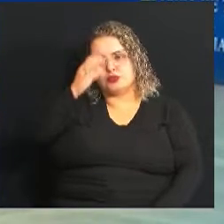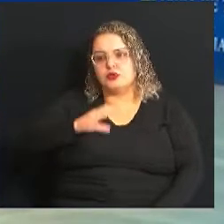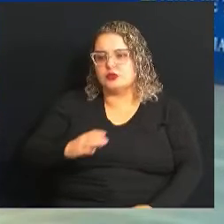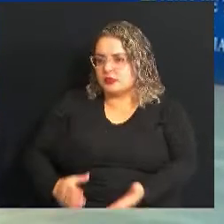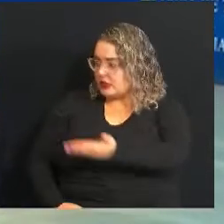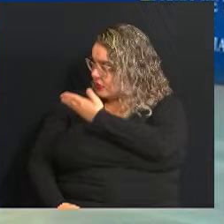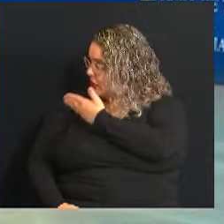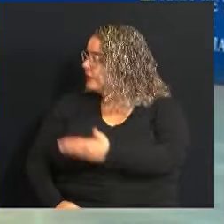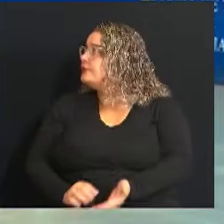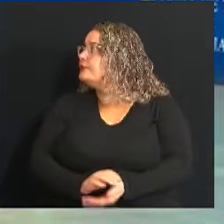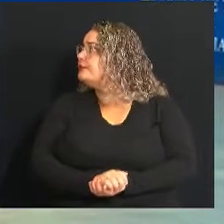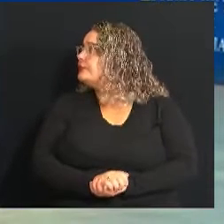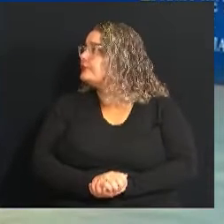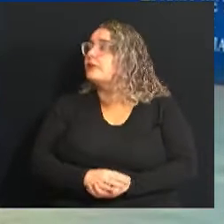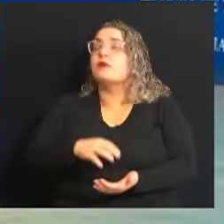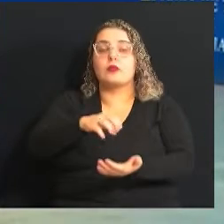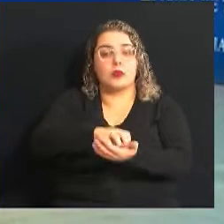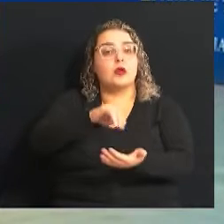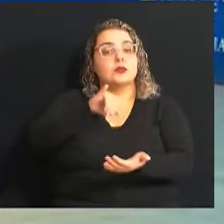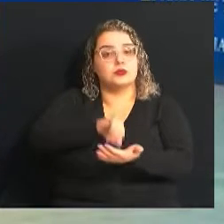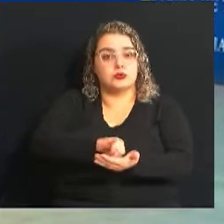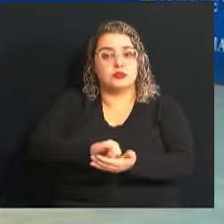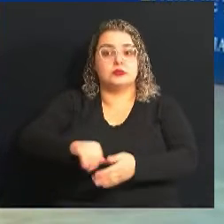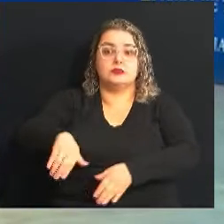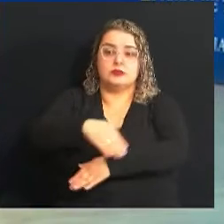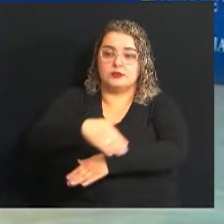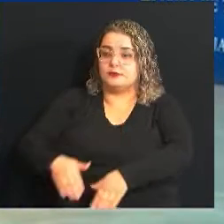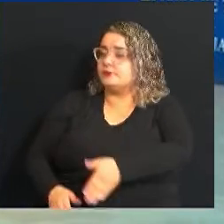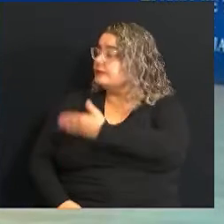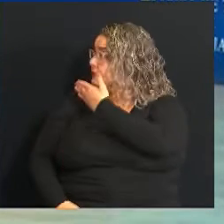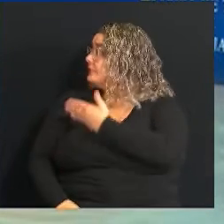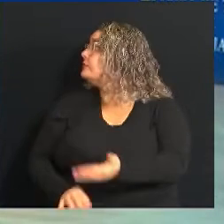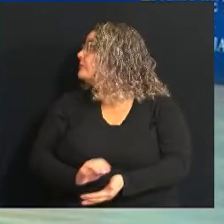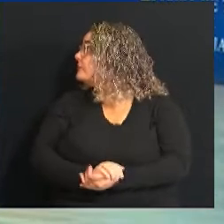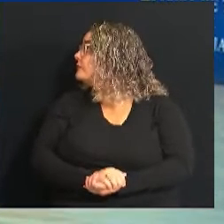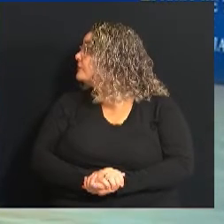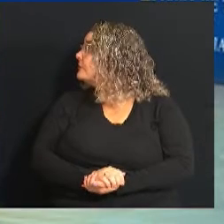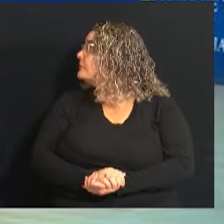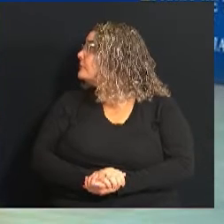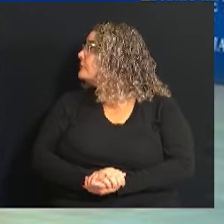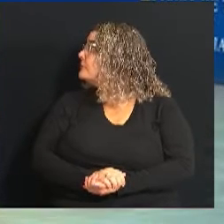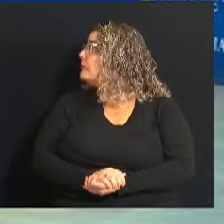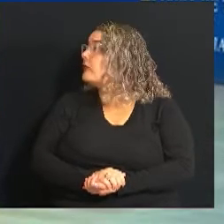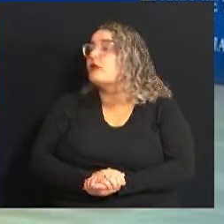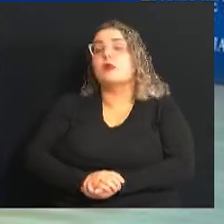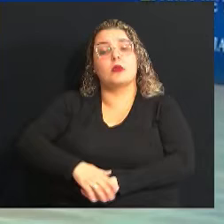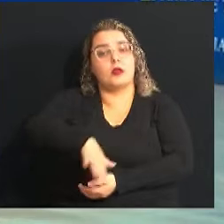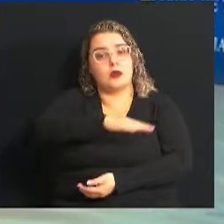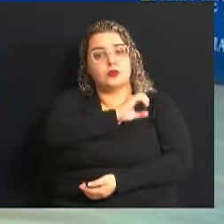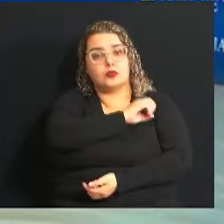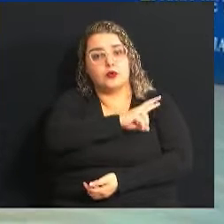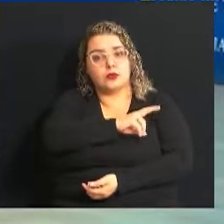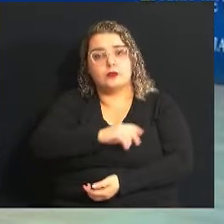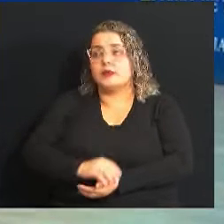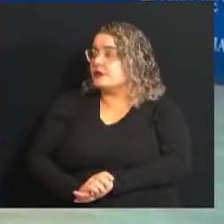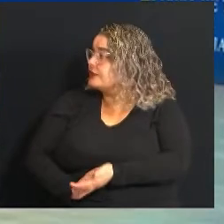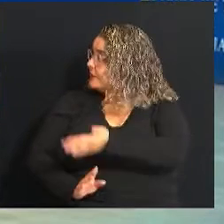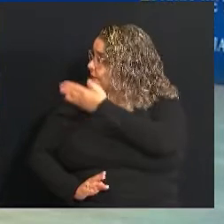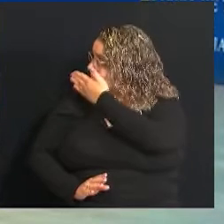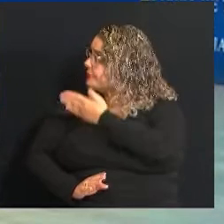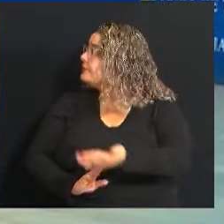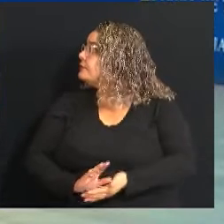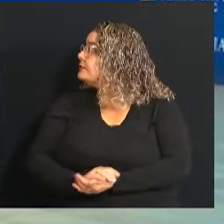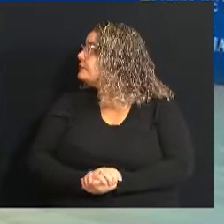unidades. A do centro fica na Avenida Campos Sales, 427. A do distrito do Ouro Verde, o atendimento é na Avenida